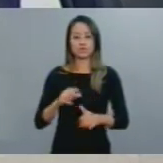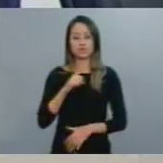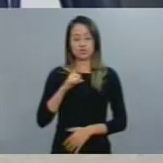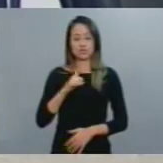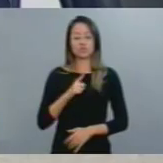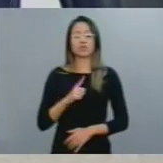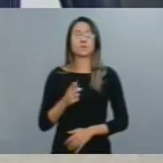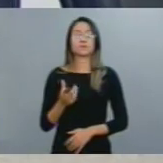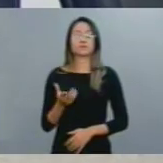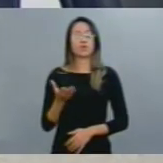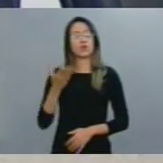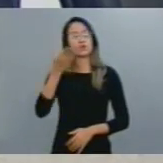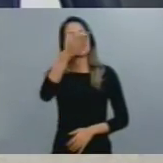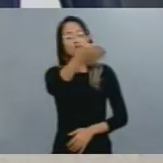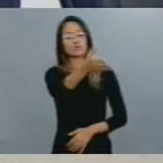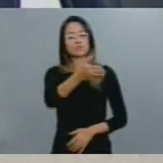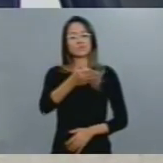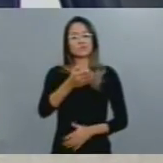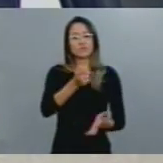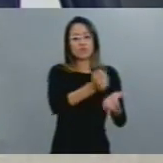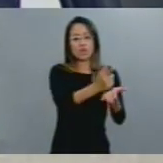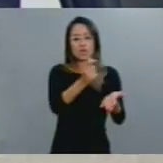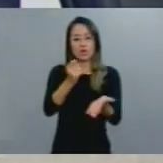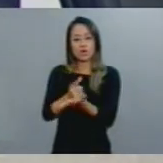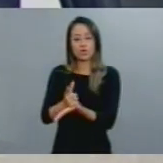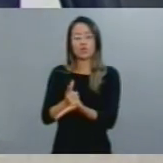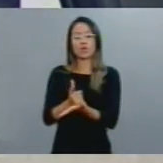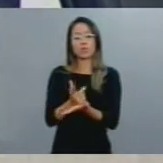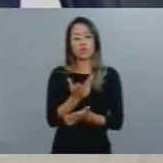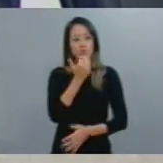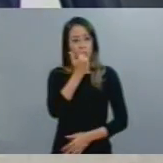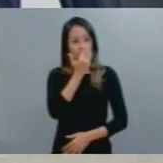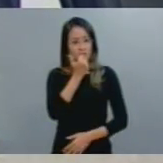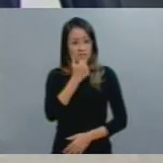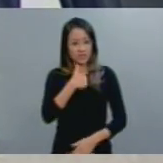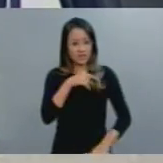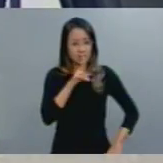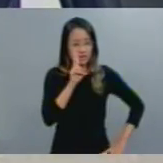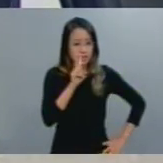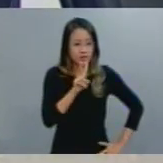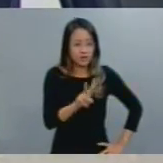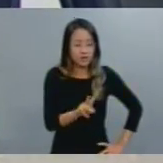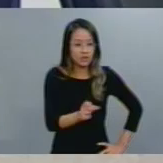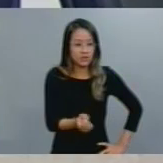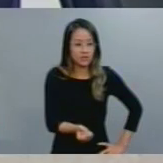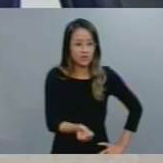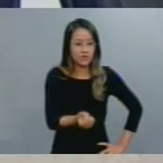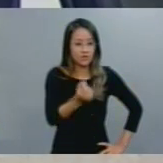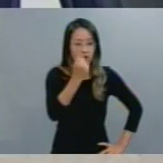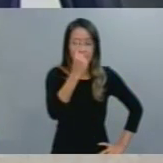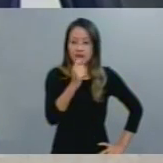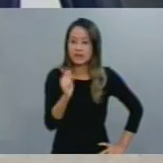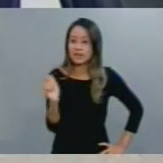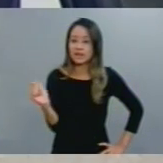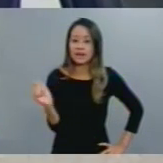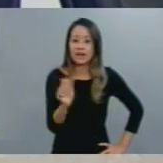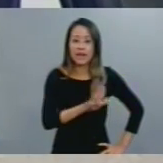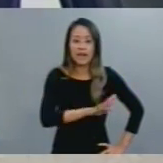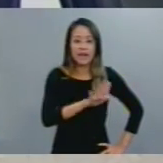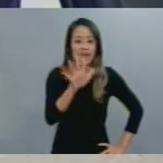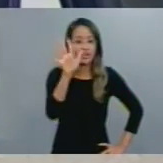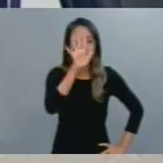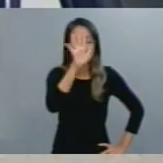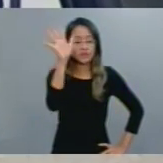desse, vou fazer a minha feira. Eu conheço de perto o problema. Houve alta dos alimentos. A situação é dificílima, toda semana